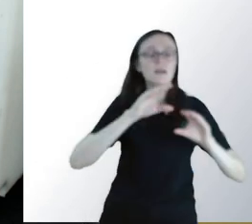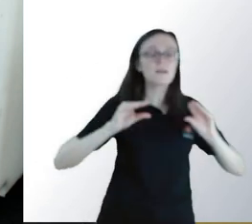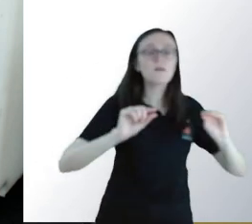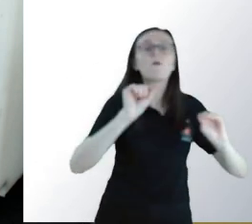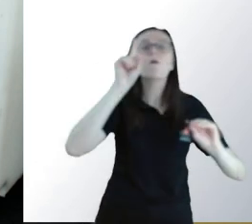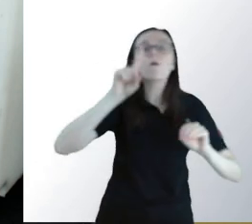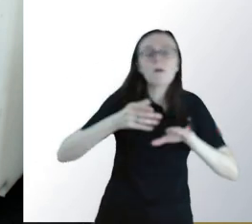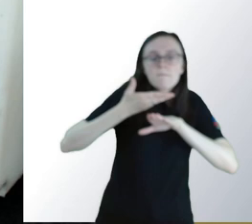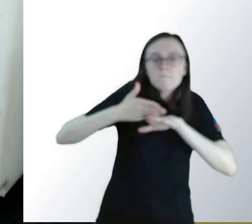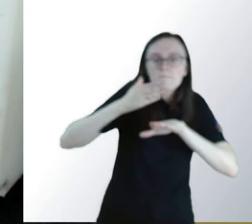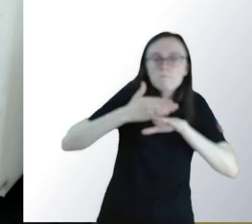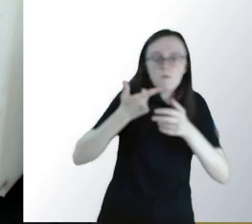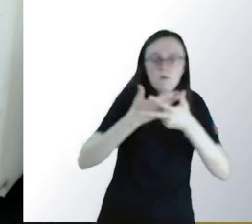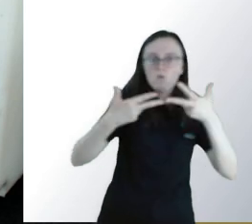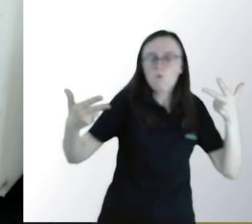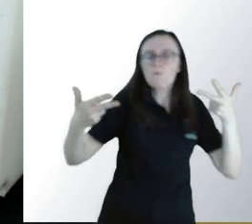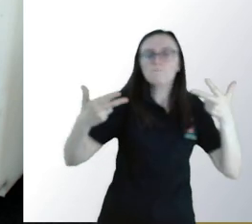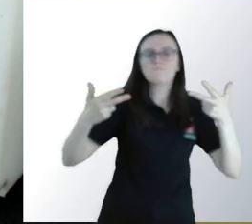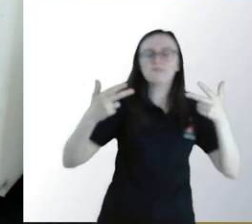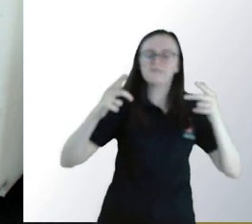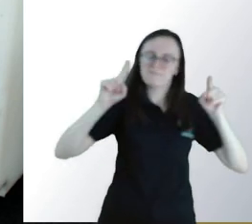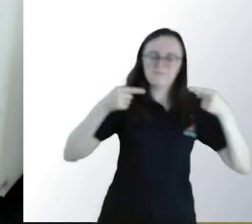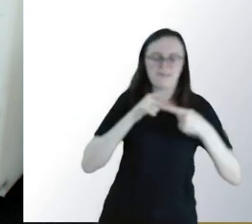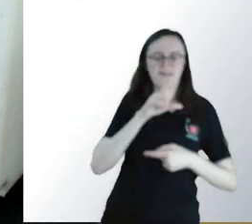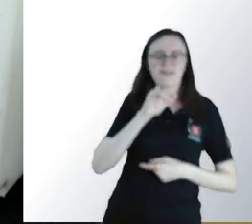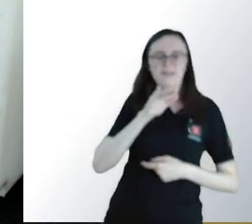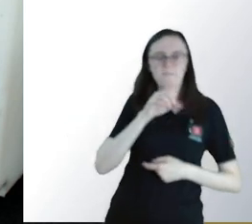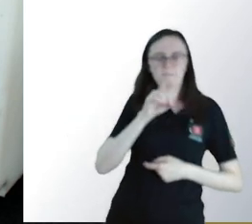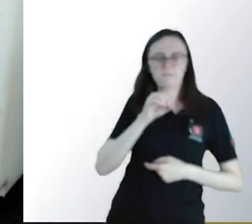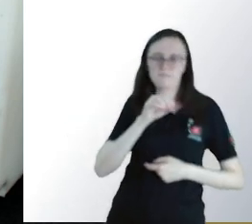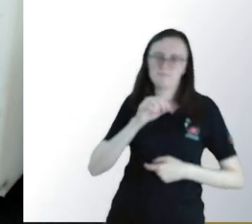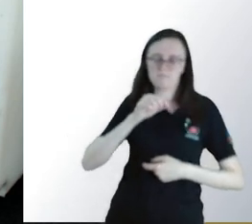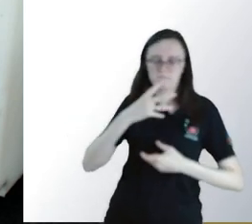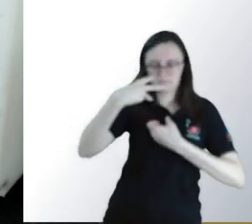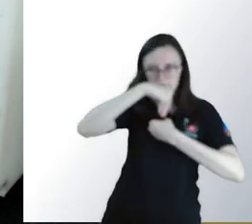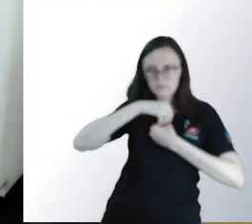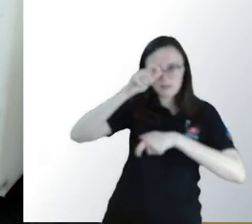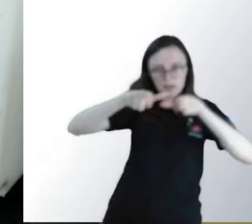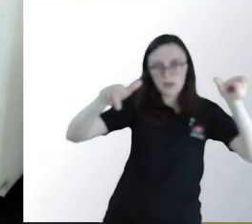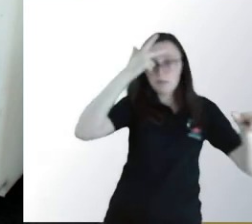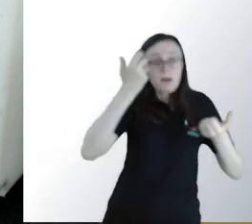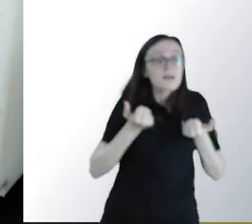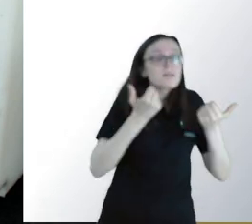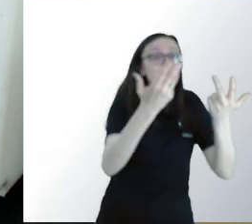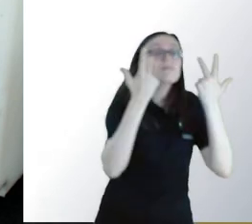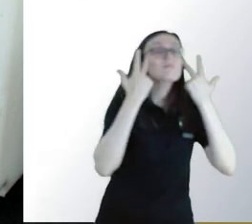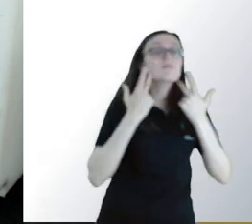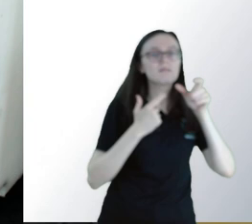a prática de atos libidinosos que constrangem a vítima.